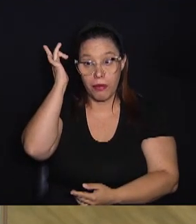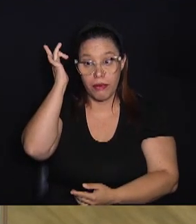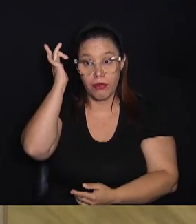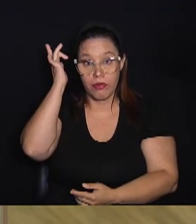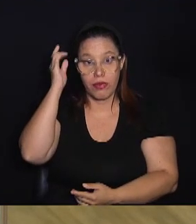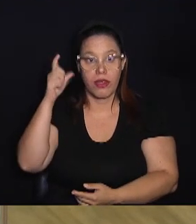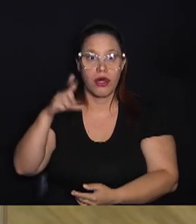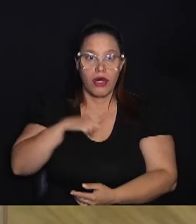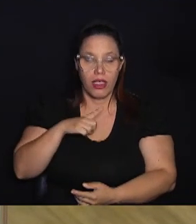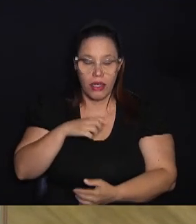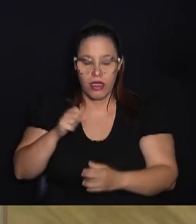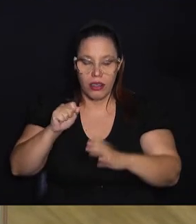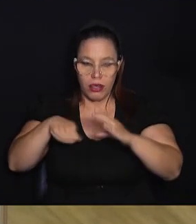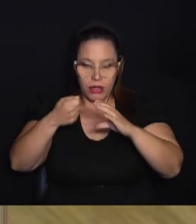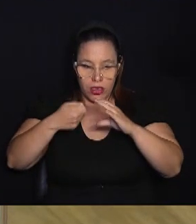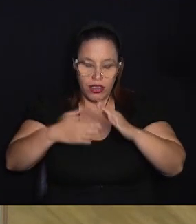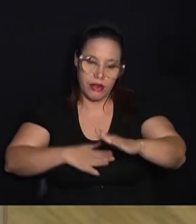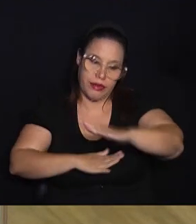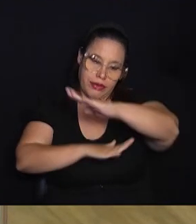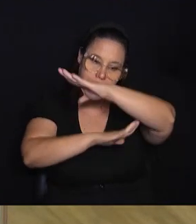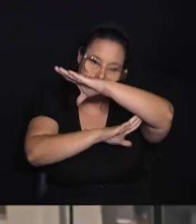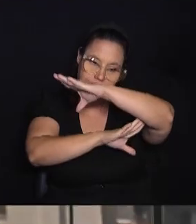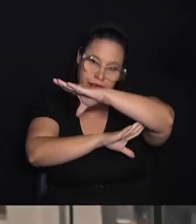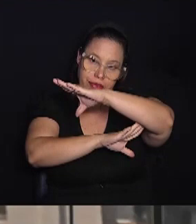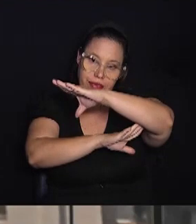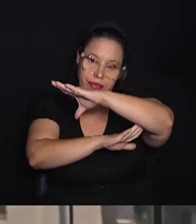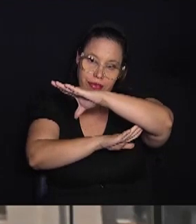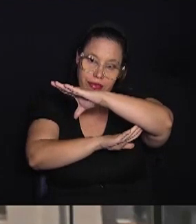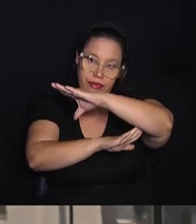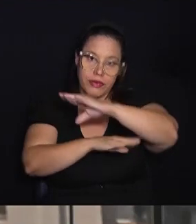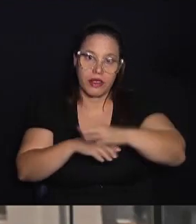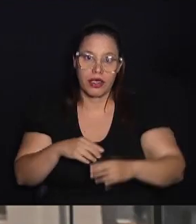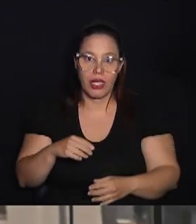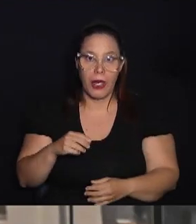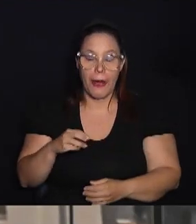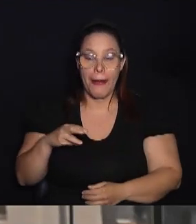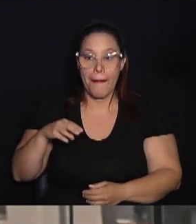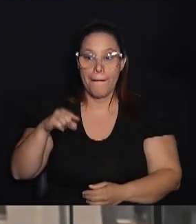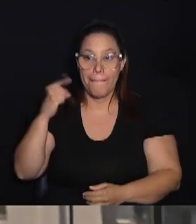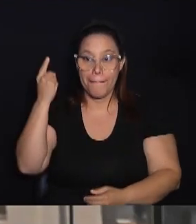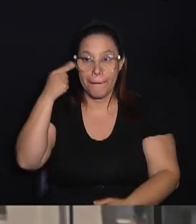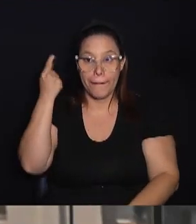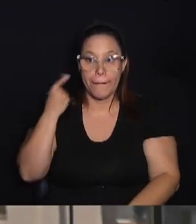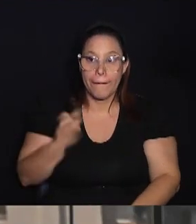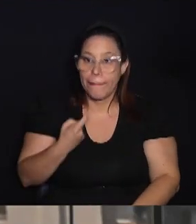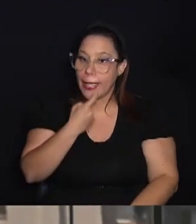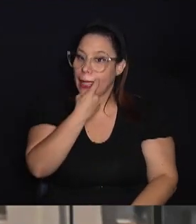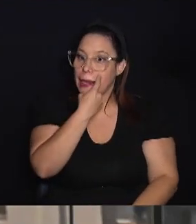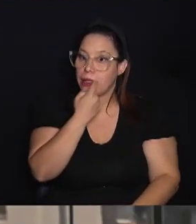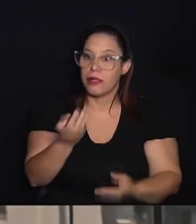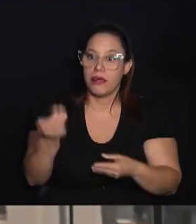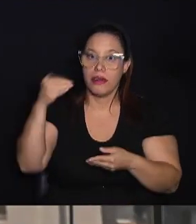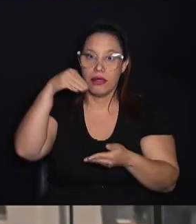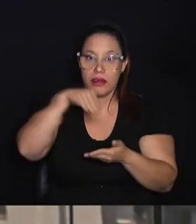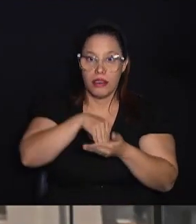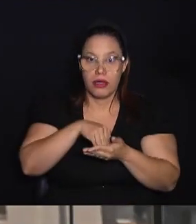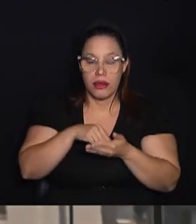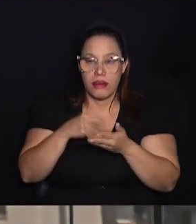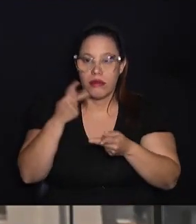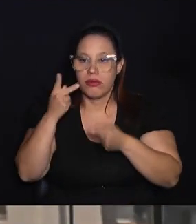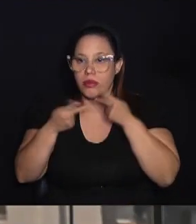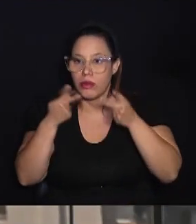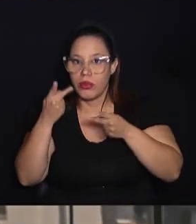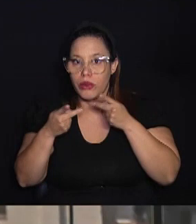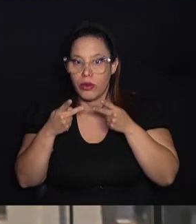tem mais estúdio câmara e amanhã tem Mirna Abreu trazendo informação e falando